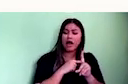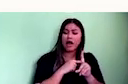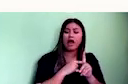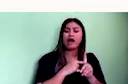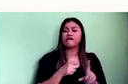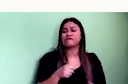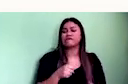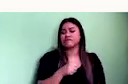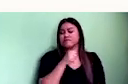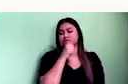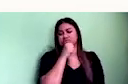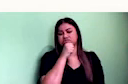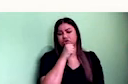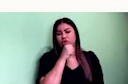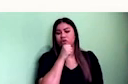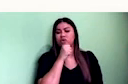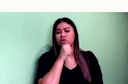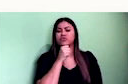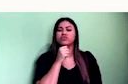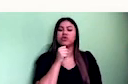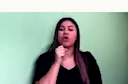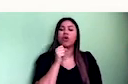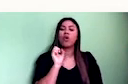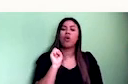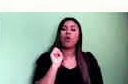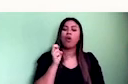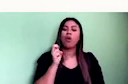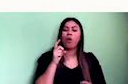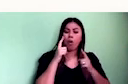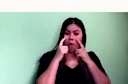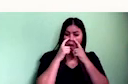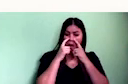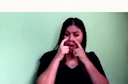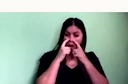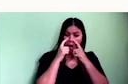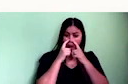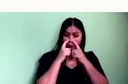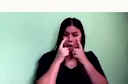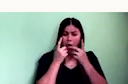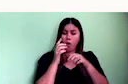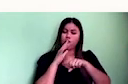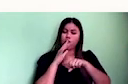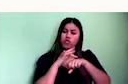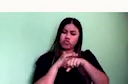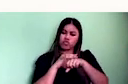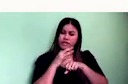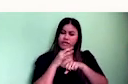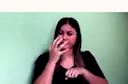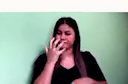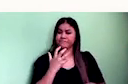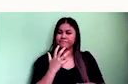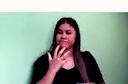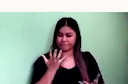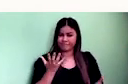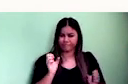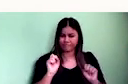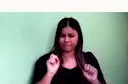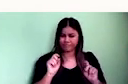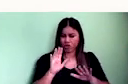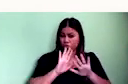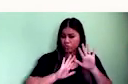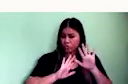certa sensibilidade ou alguma debilitação por conta de alguma doença mais séria, tá certo?